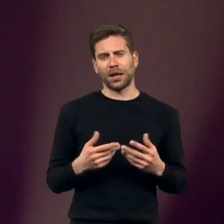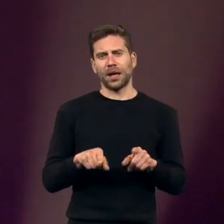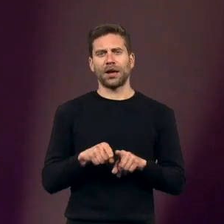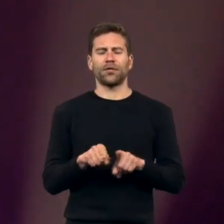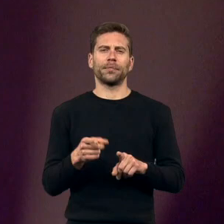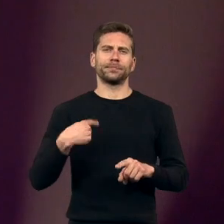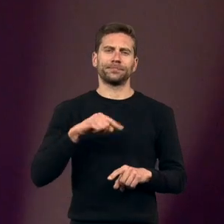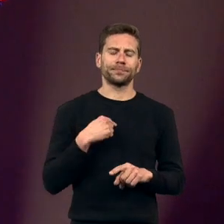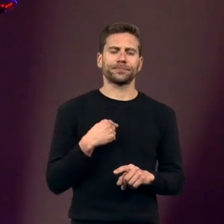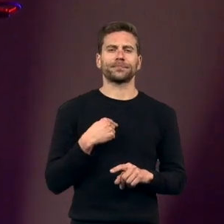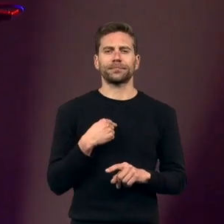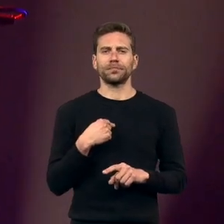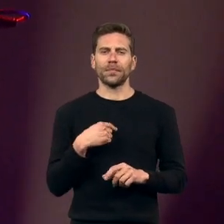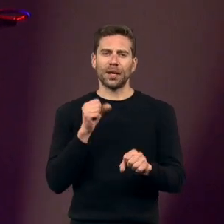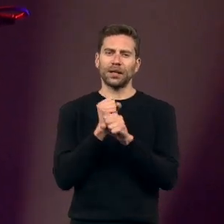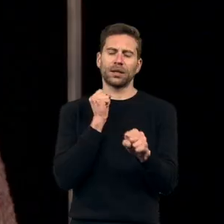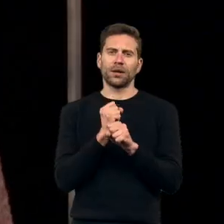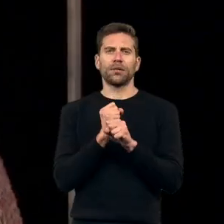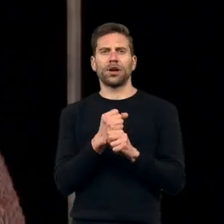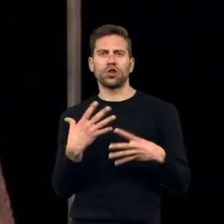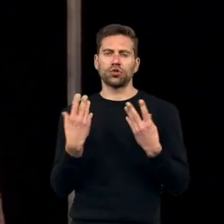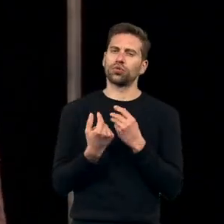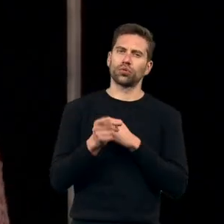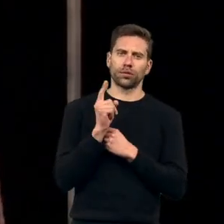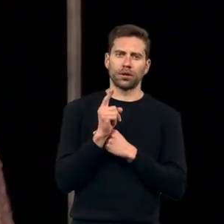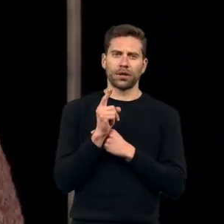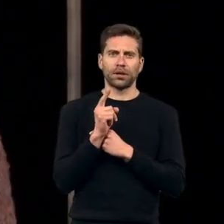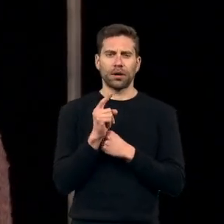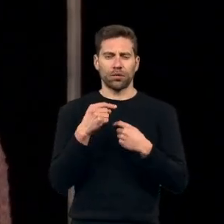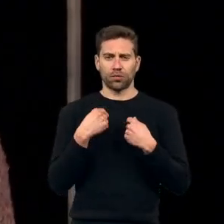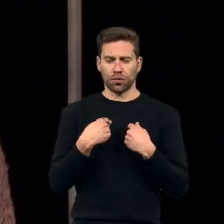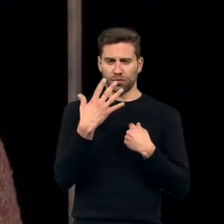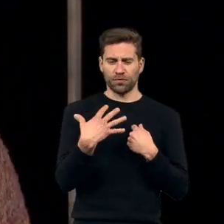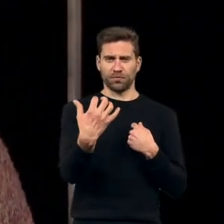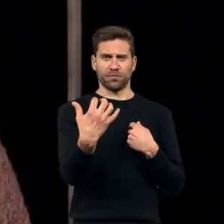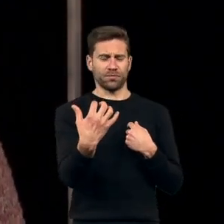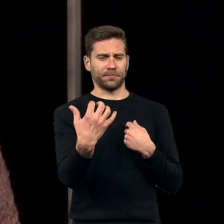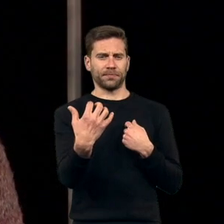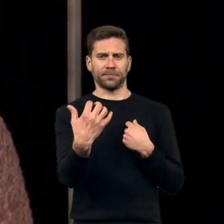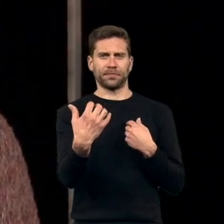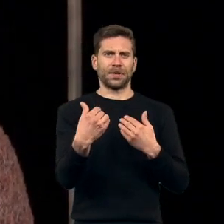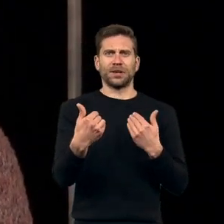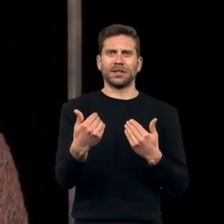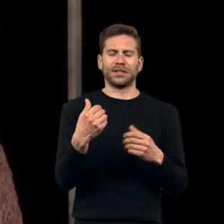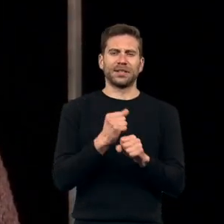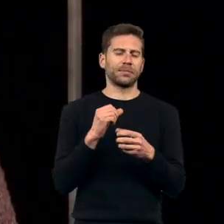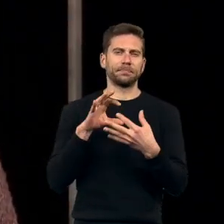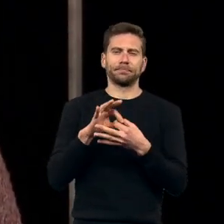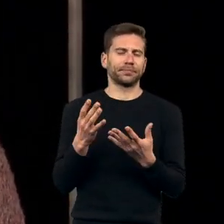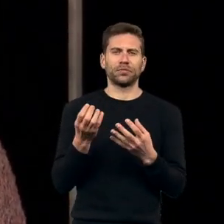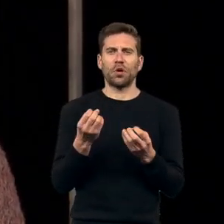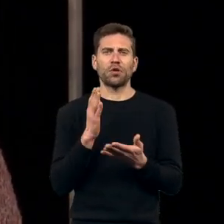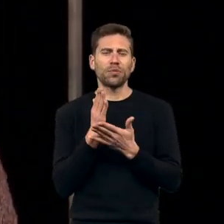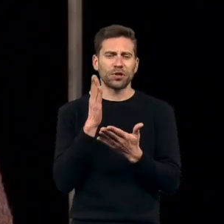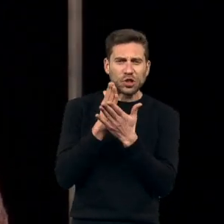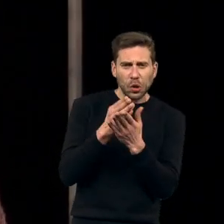estarmos a trabalhar todos juntos, não é? Nem nós, nem o público, não estamos todos, porque também não há uma escola para isso, não há uma formação para isso,